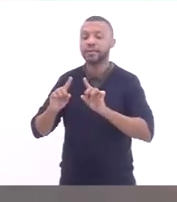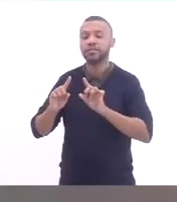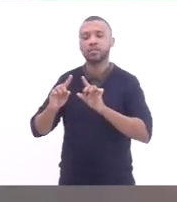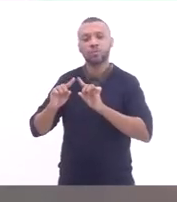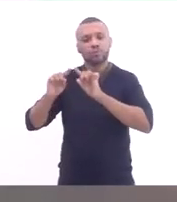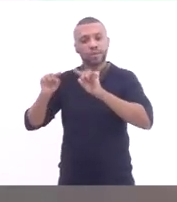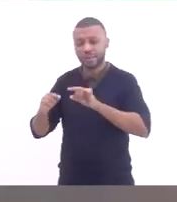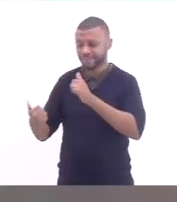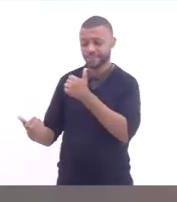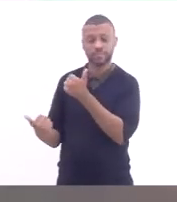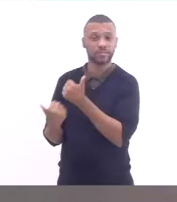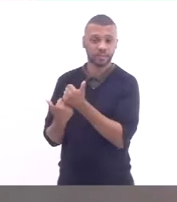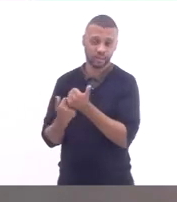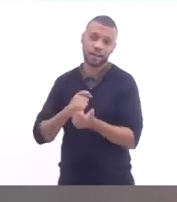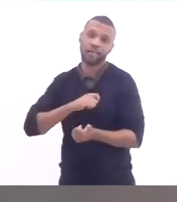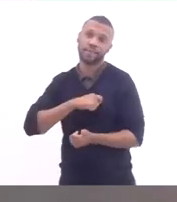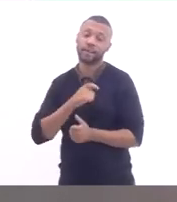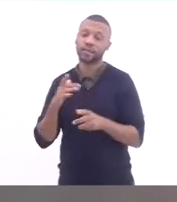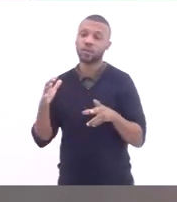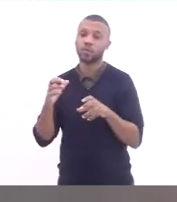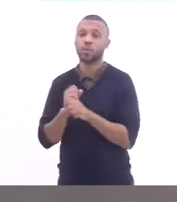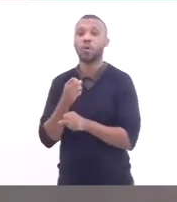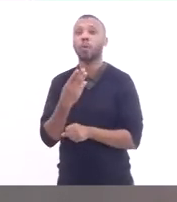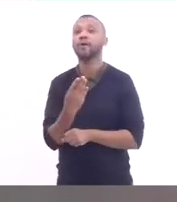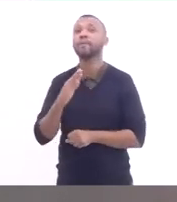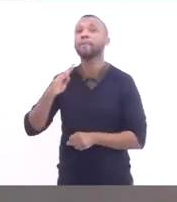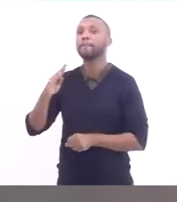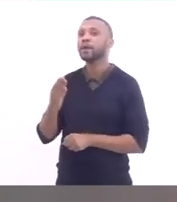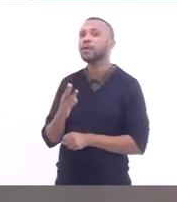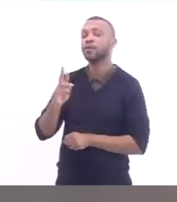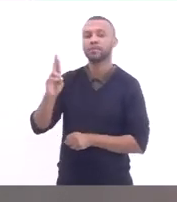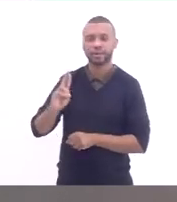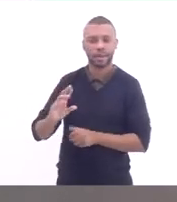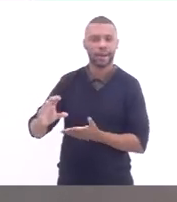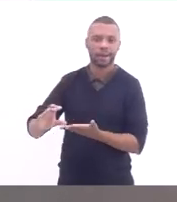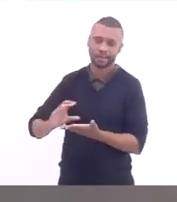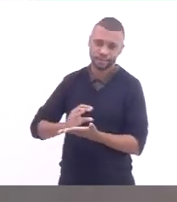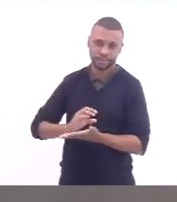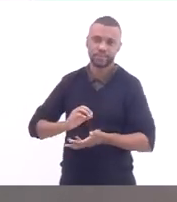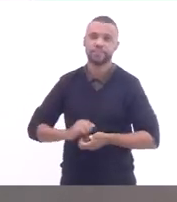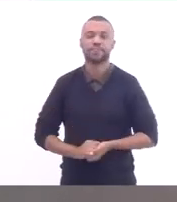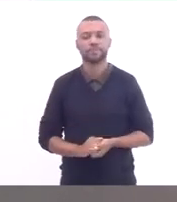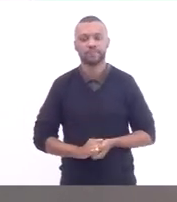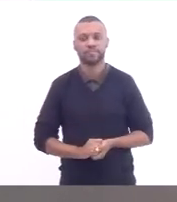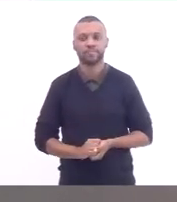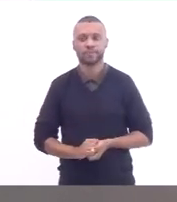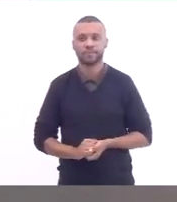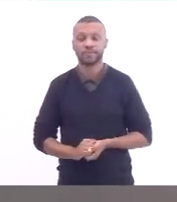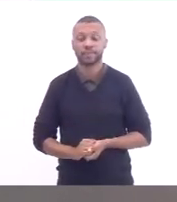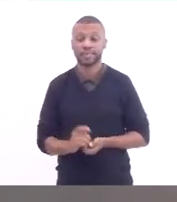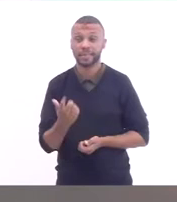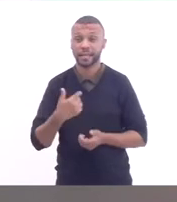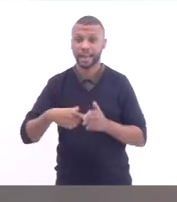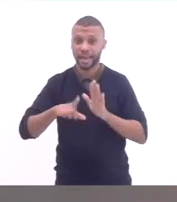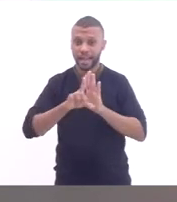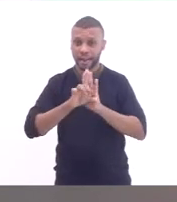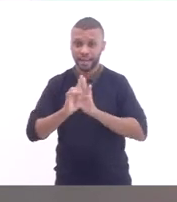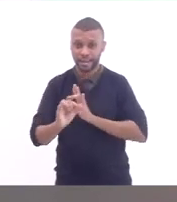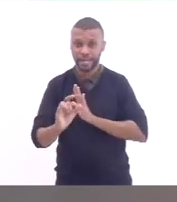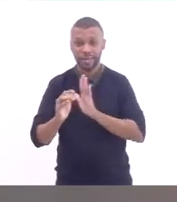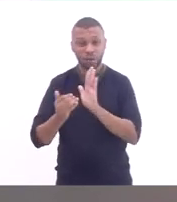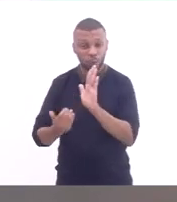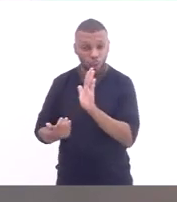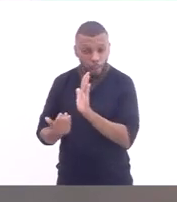Alerj, está na ordem de 4 bilhões de reais. Para este... E a lei entra em